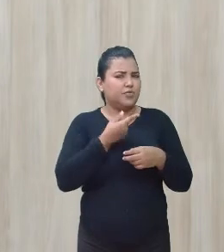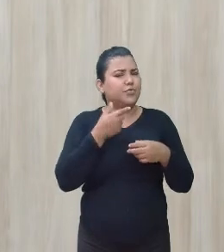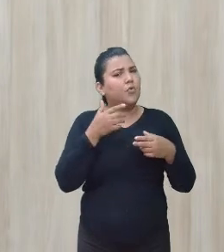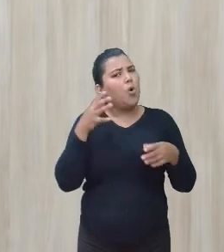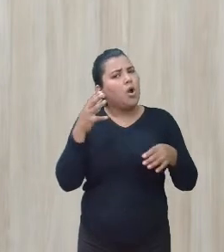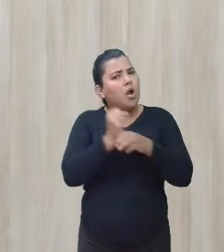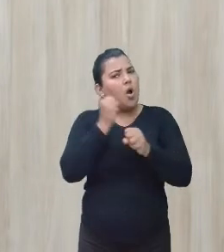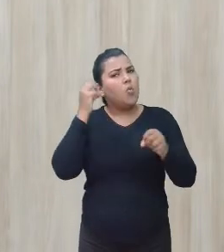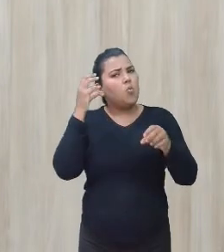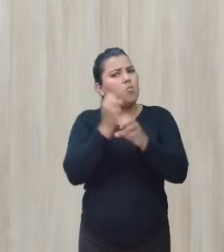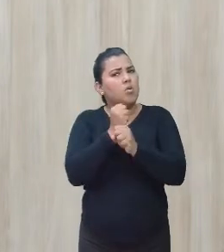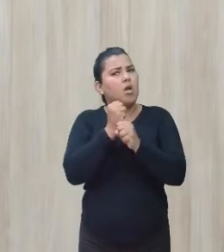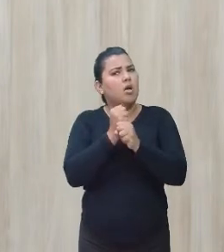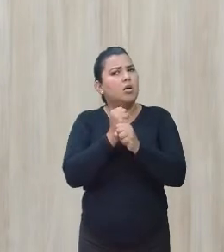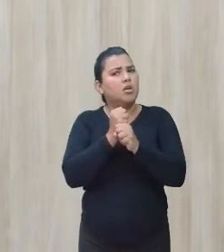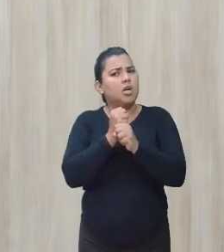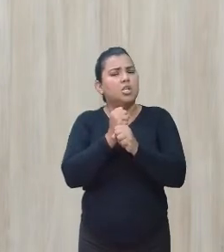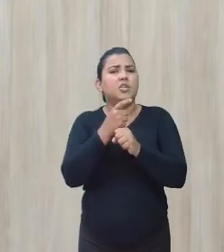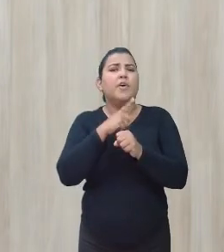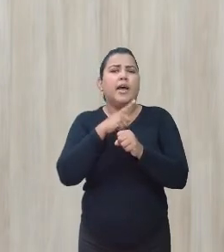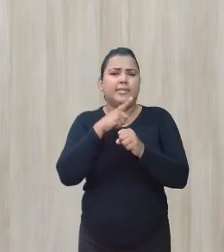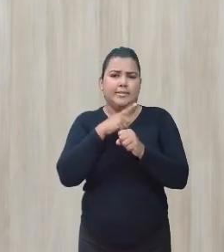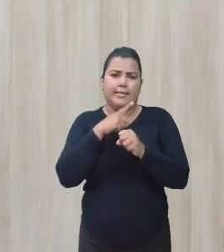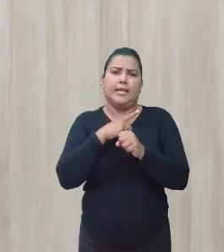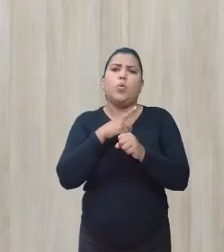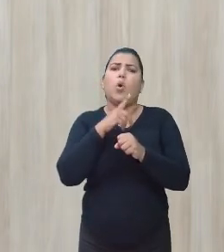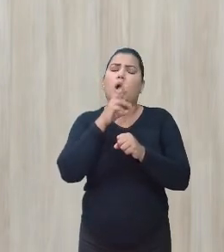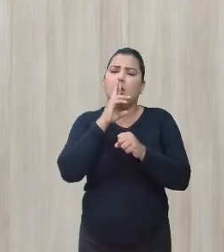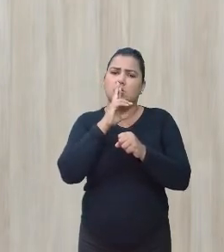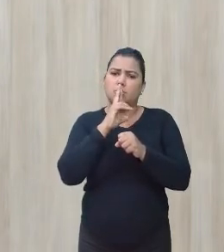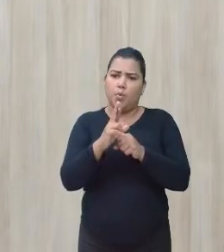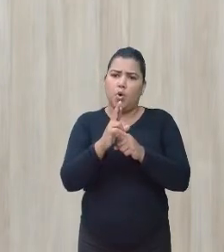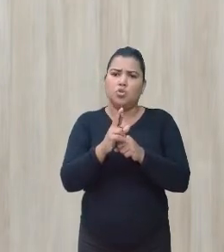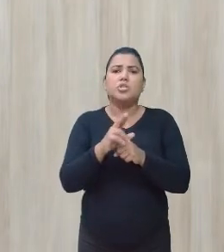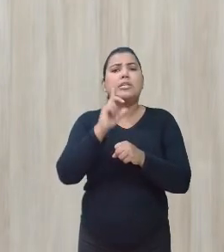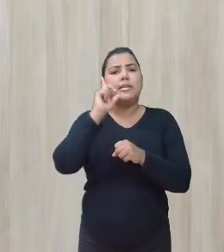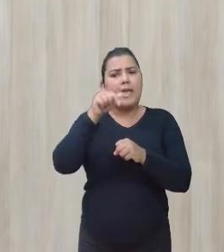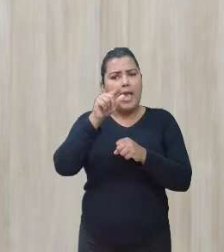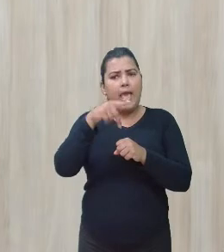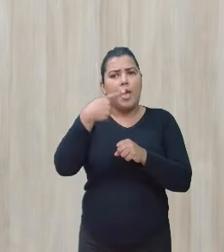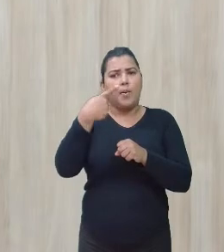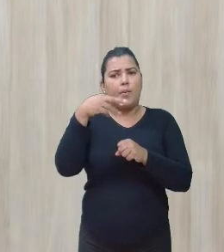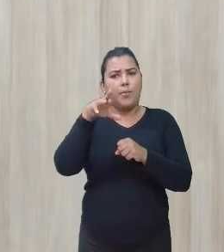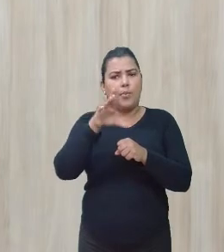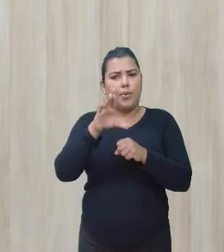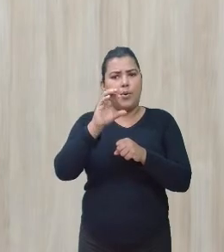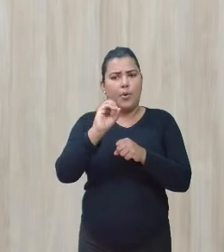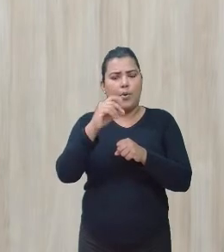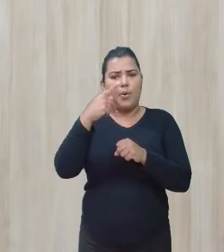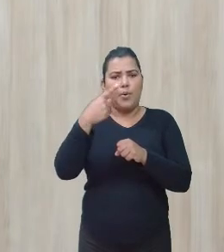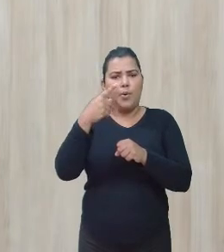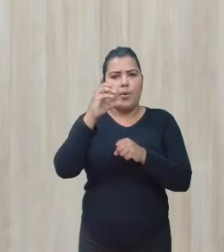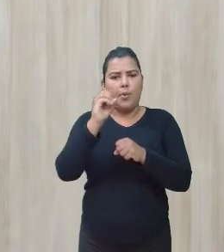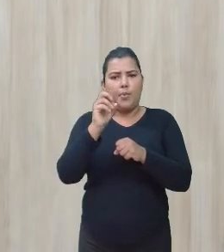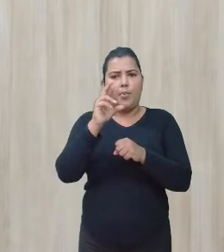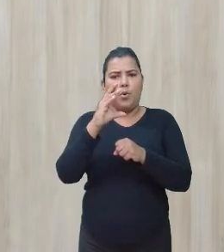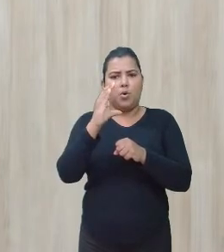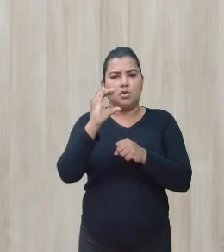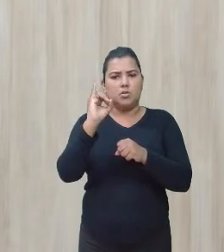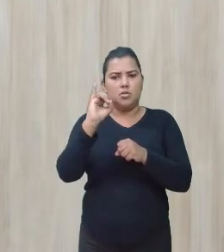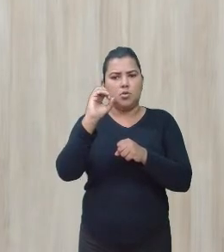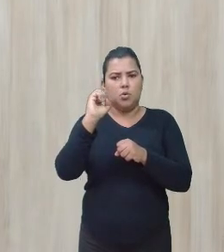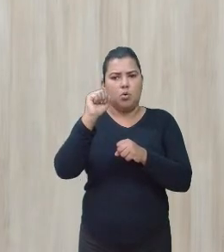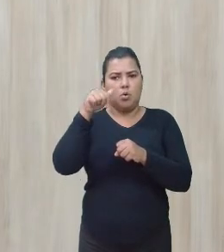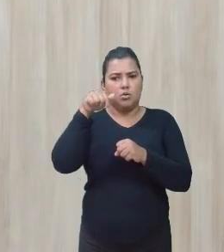as dimensões, a gente vai chegar à conclusão de que elas são proporcionais. Mas a partir do momento em que a gente vai observar